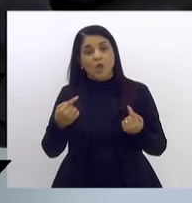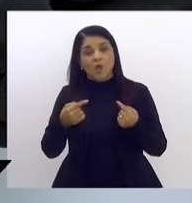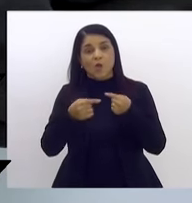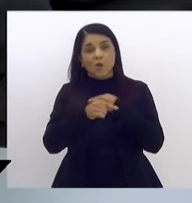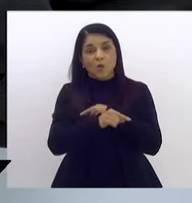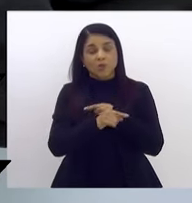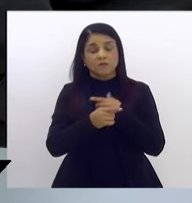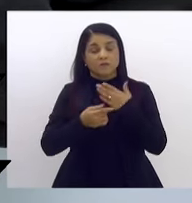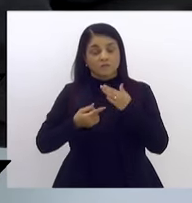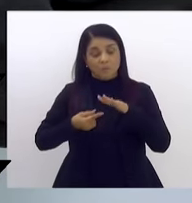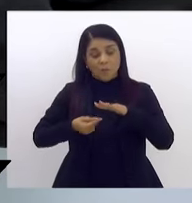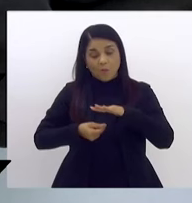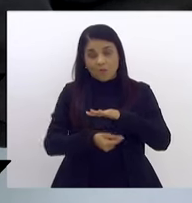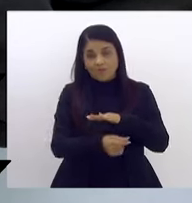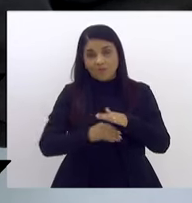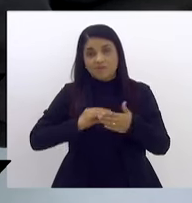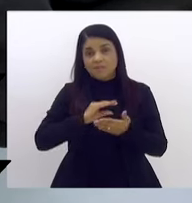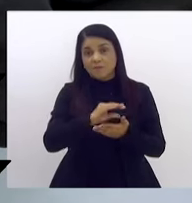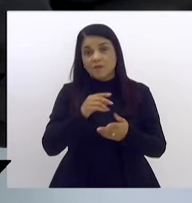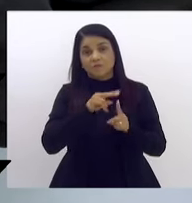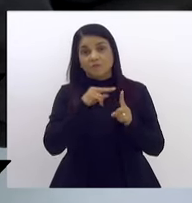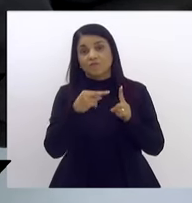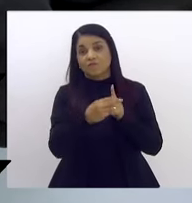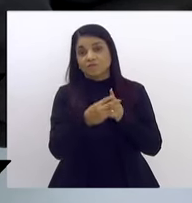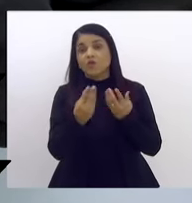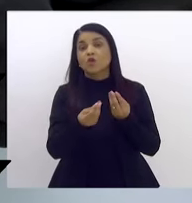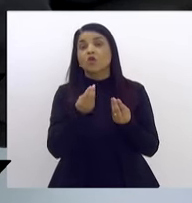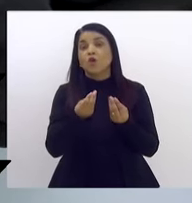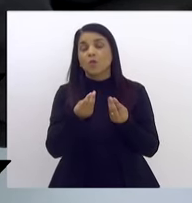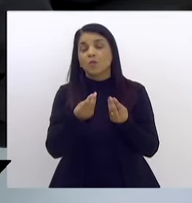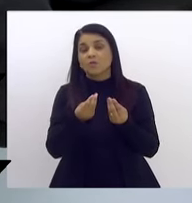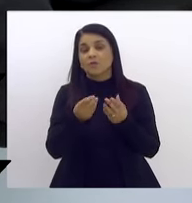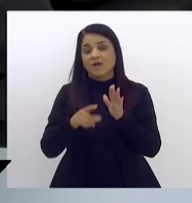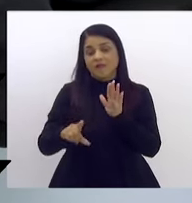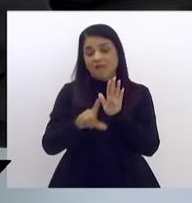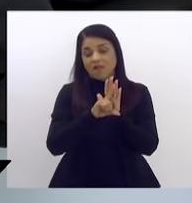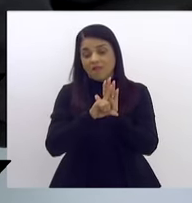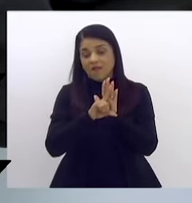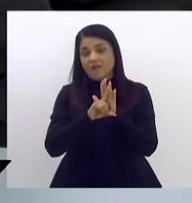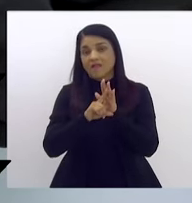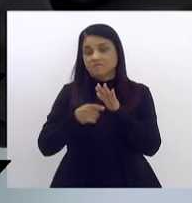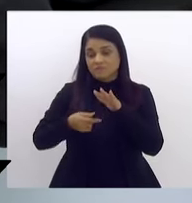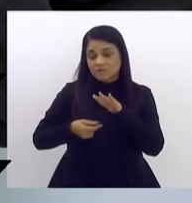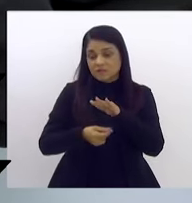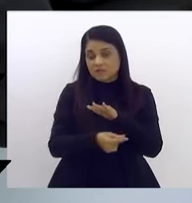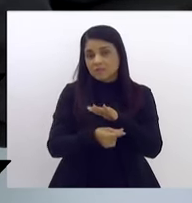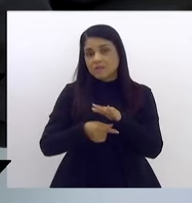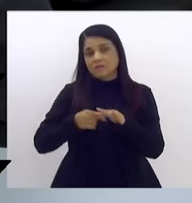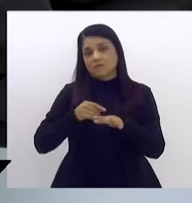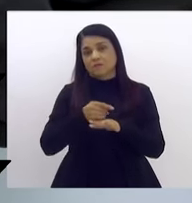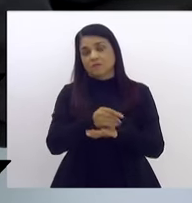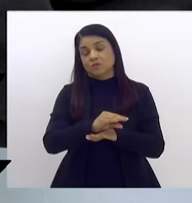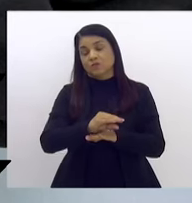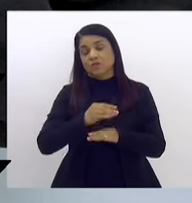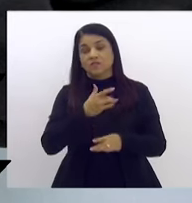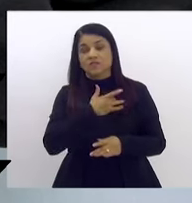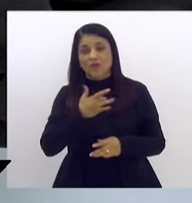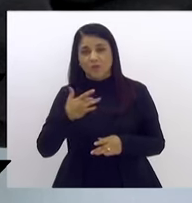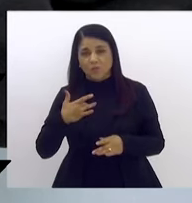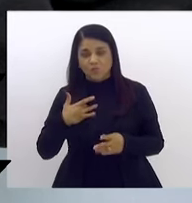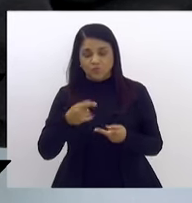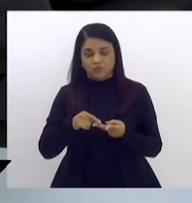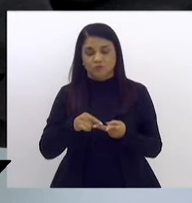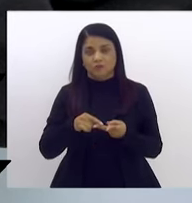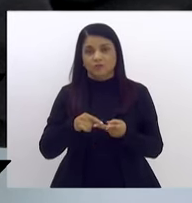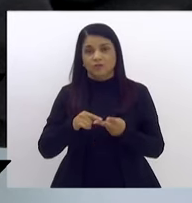vista do financiamento é a legislação que permite o financiamento da educação e da saúde que são legislações bastante específicas daquele